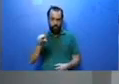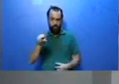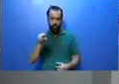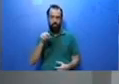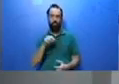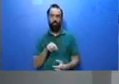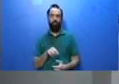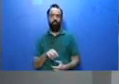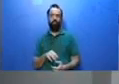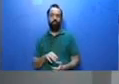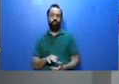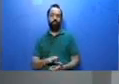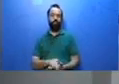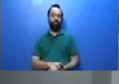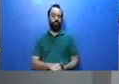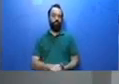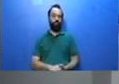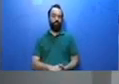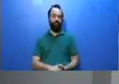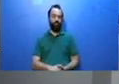pontuação.